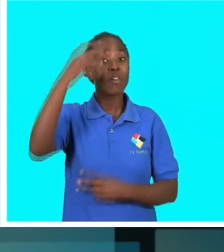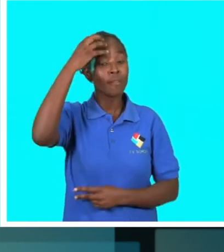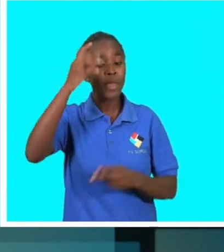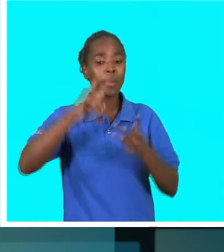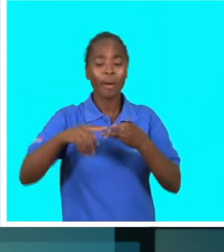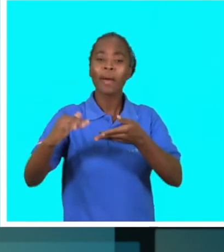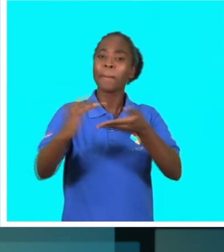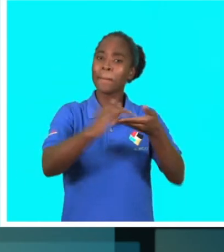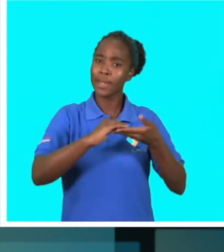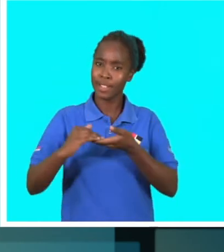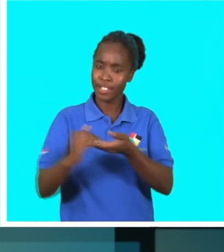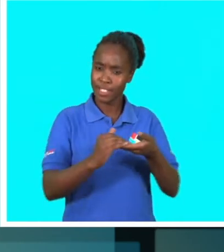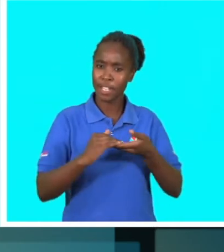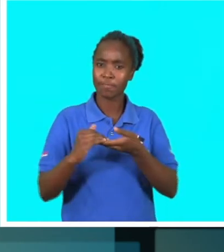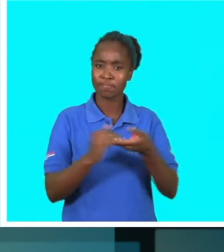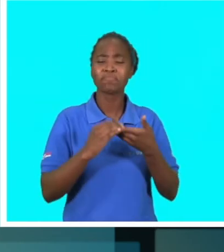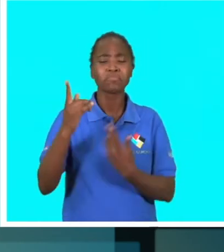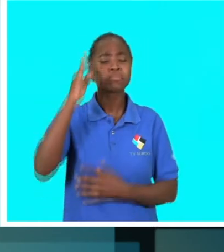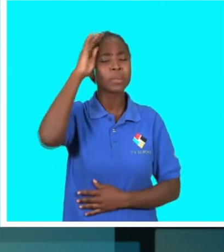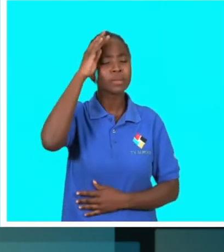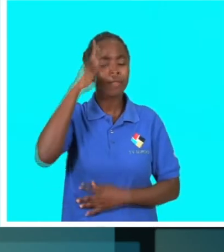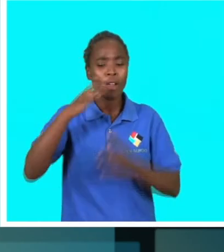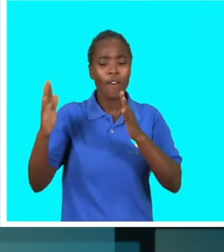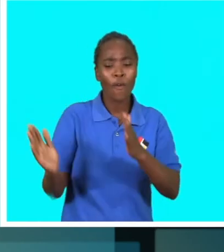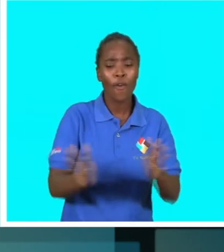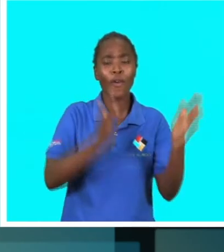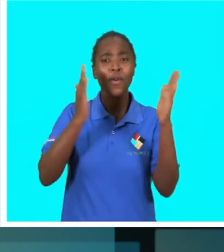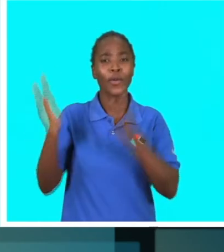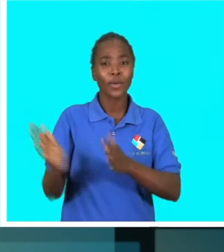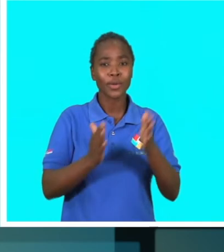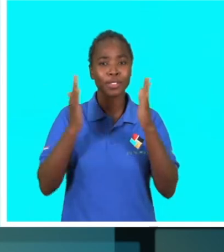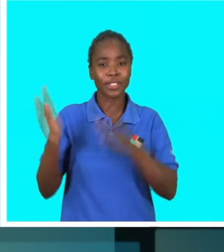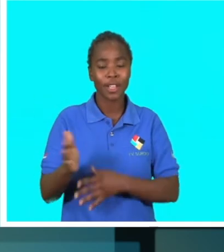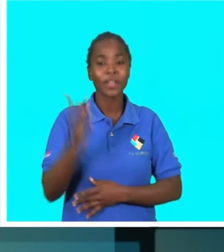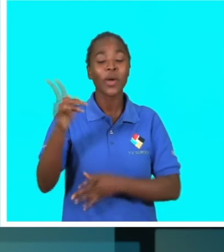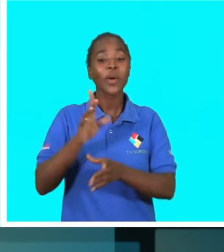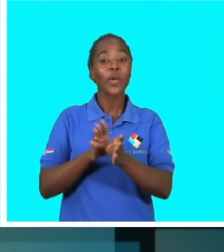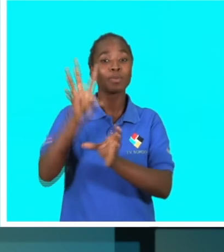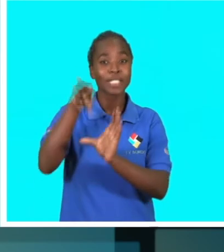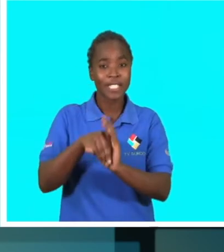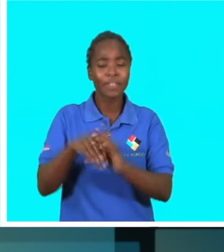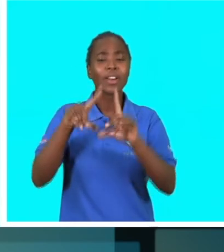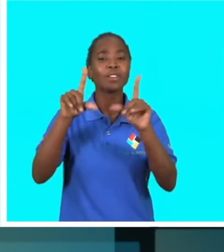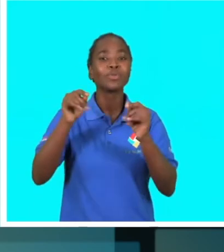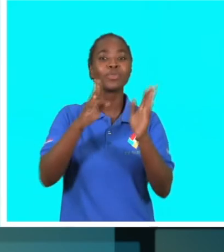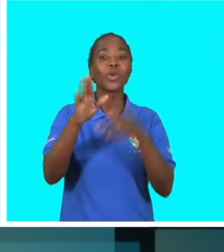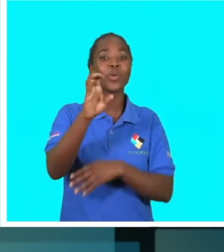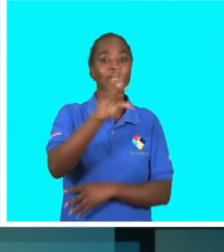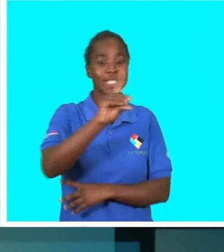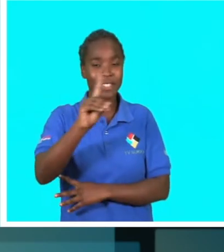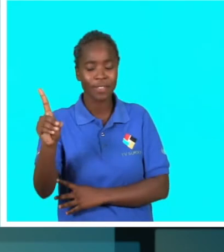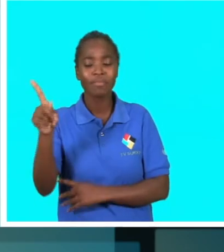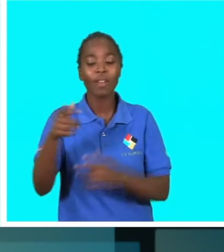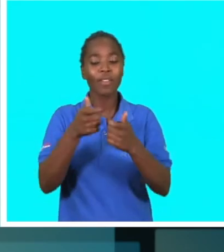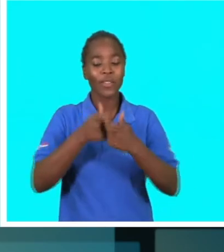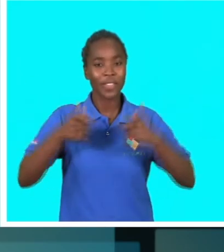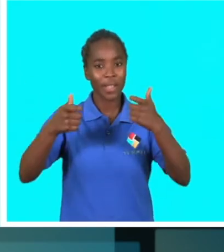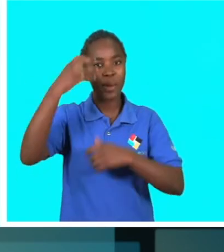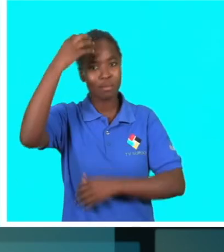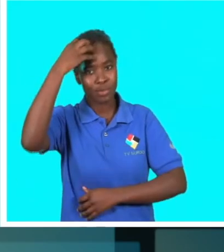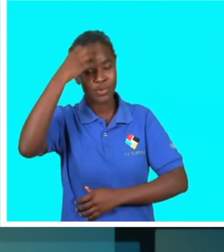civil, governo, parceiros, entre outras entidades, a refletirem em torno da